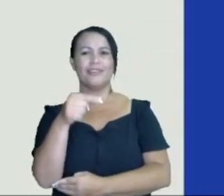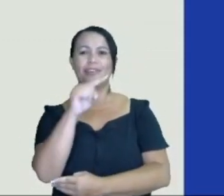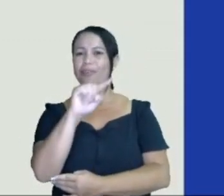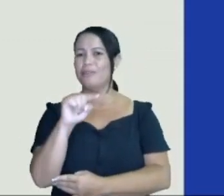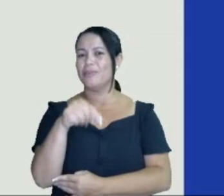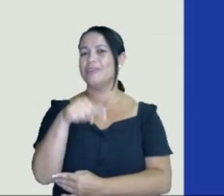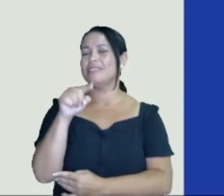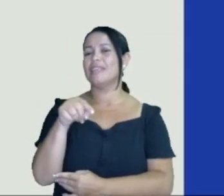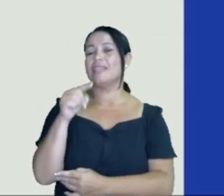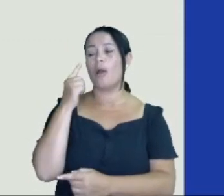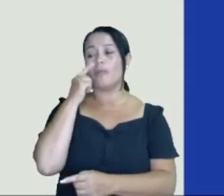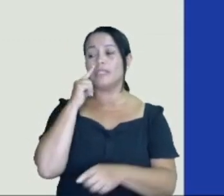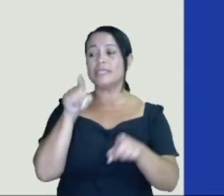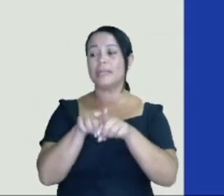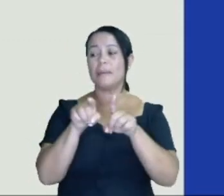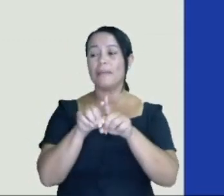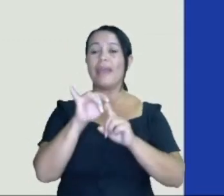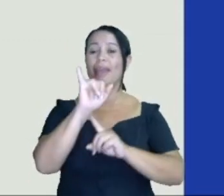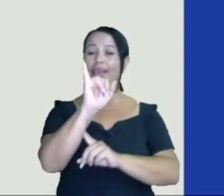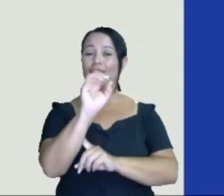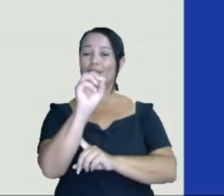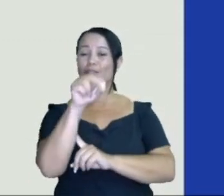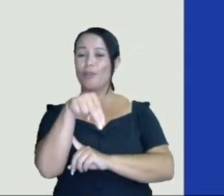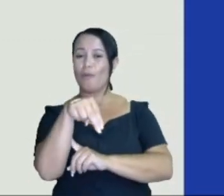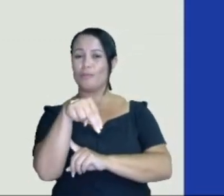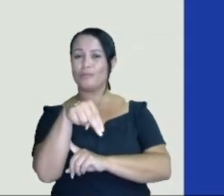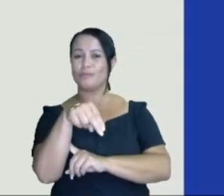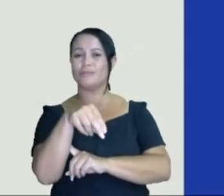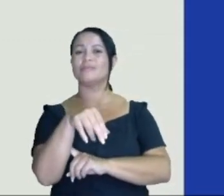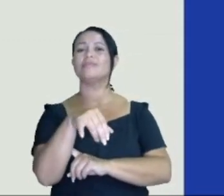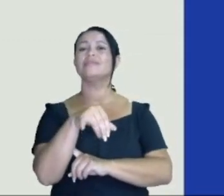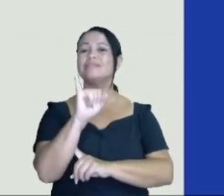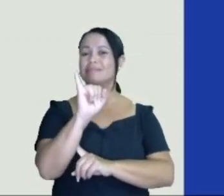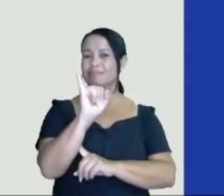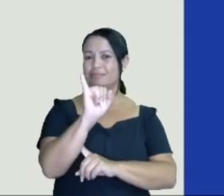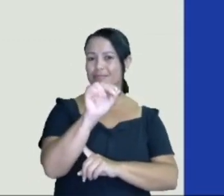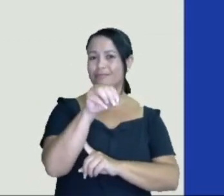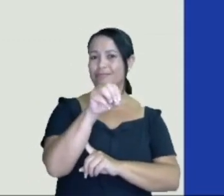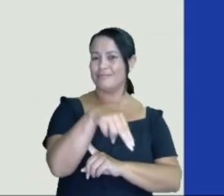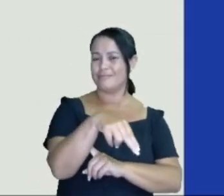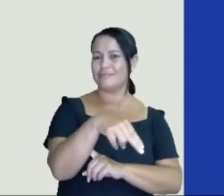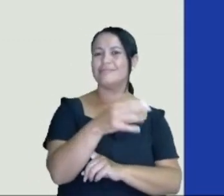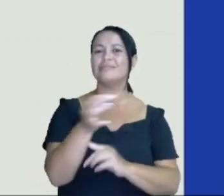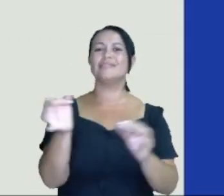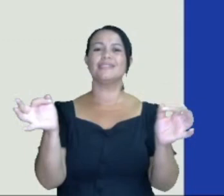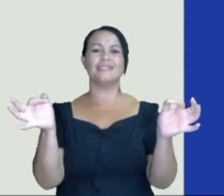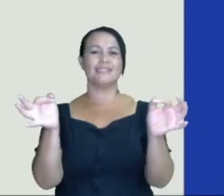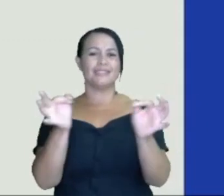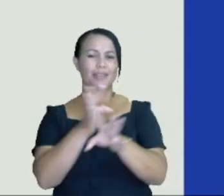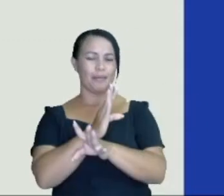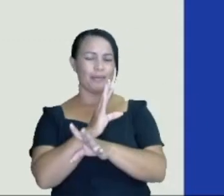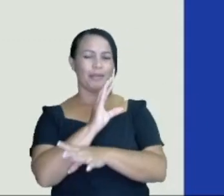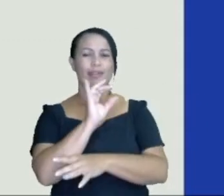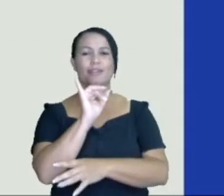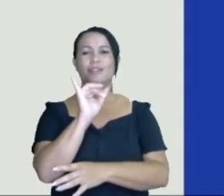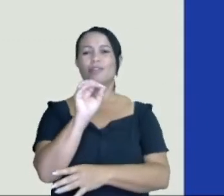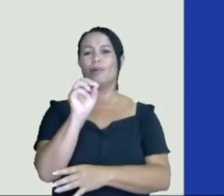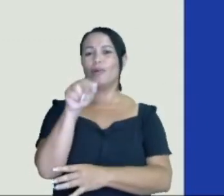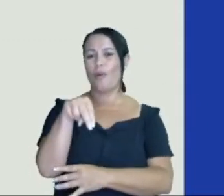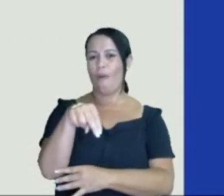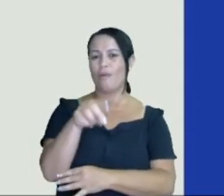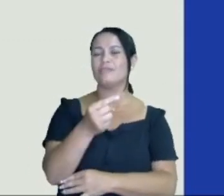palavra íon, termina em on. Olha lá, rimum som chão, termina em on. Terminou em on,